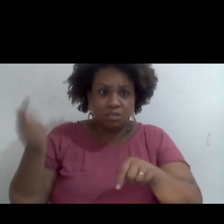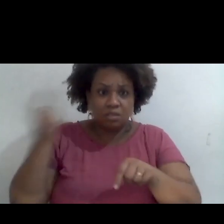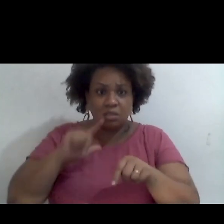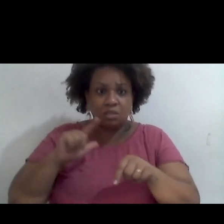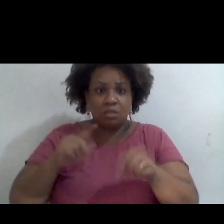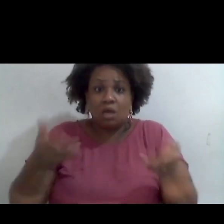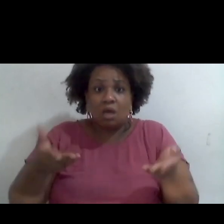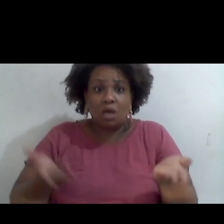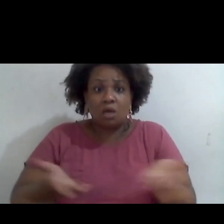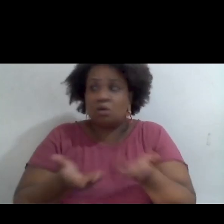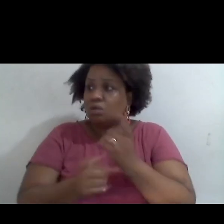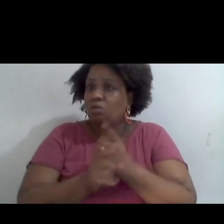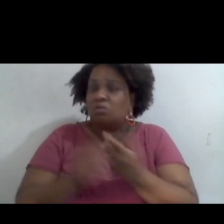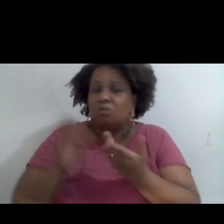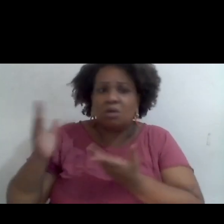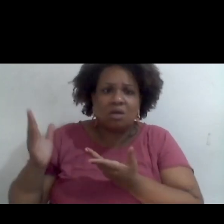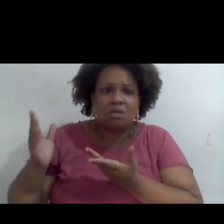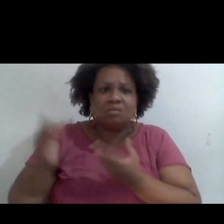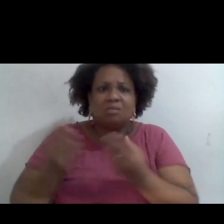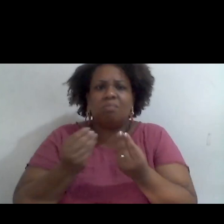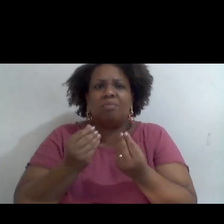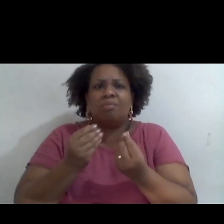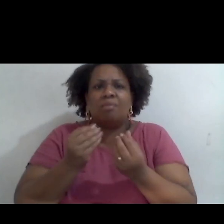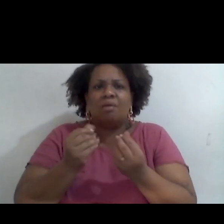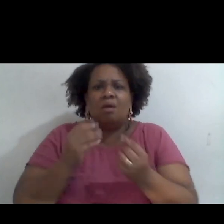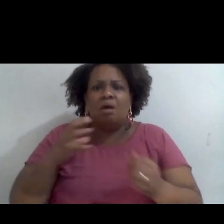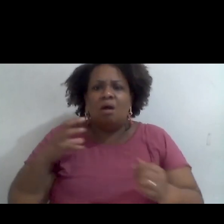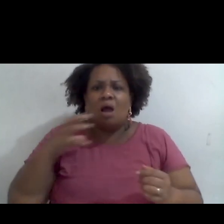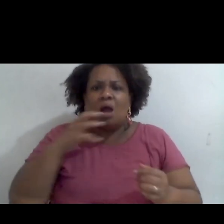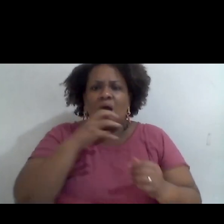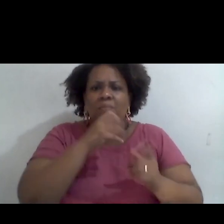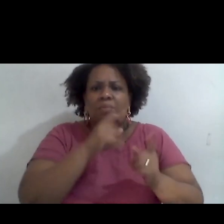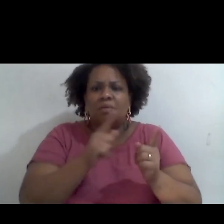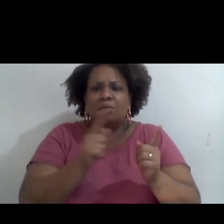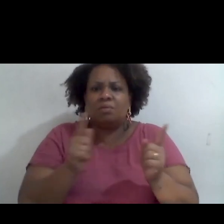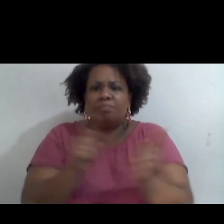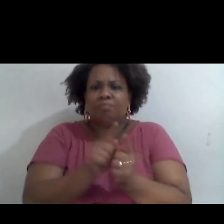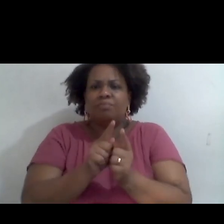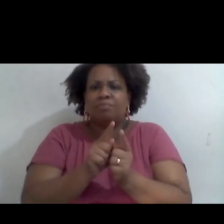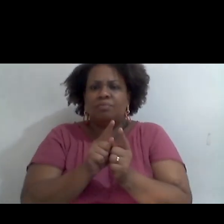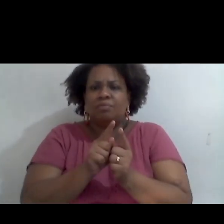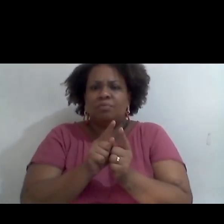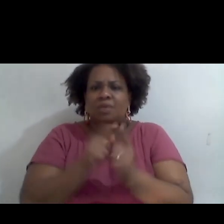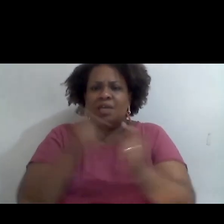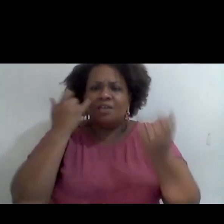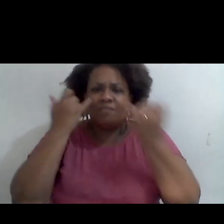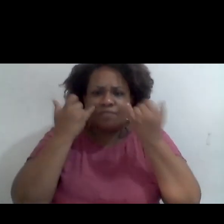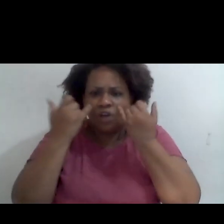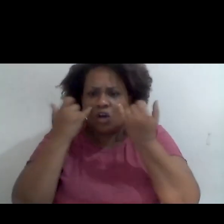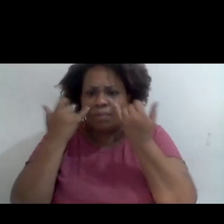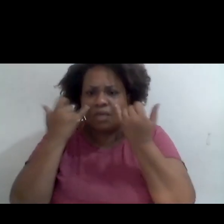encontro, é dessa forma, de uma maneira muito rápida, muito cheia de informações. E eu só queria finalizar